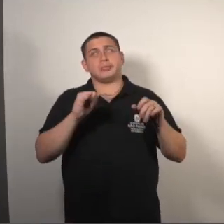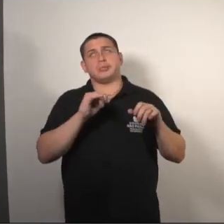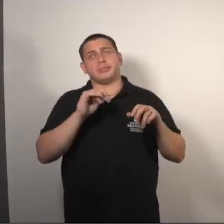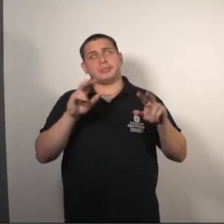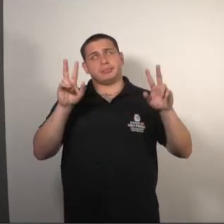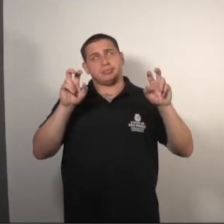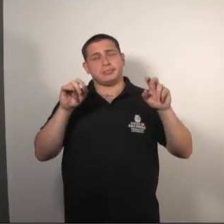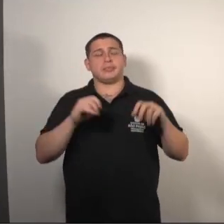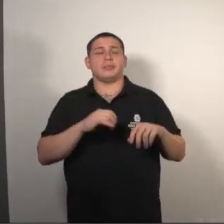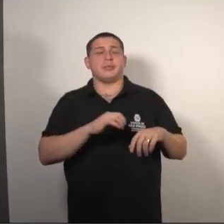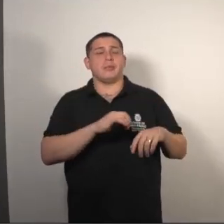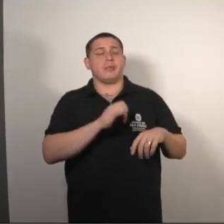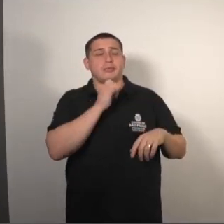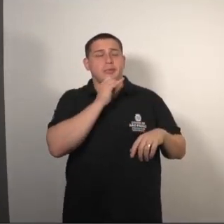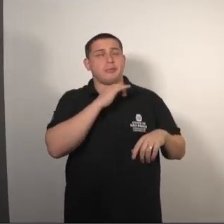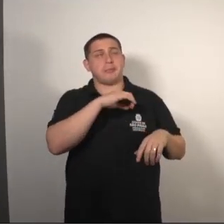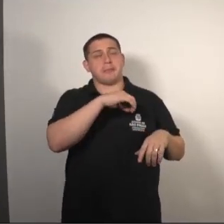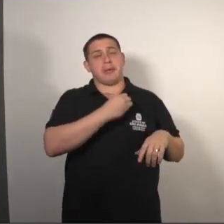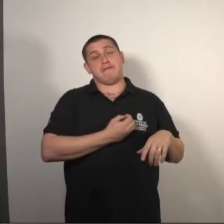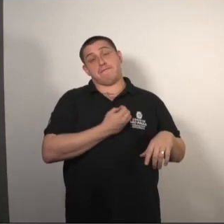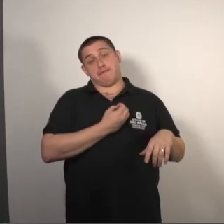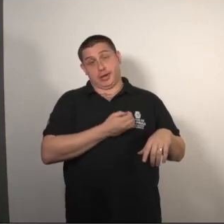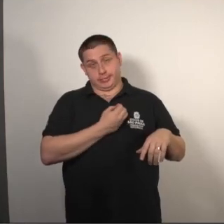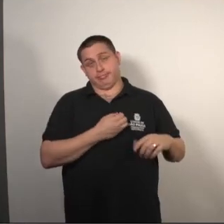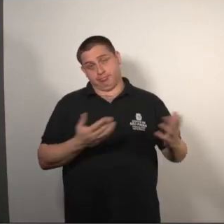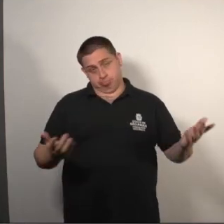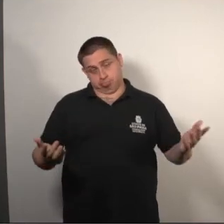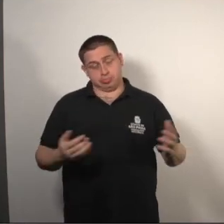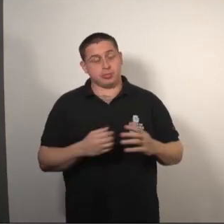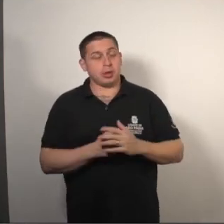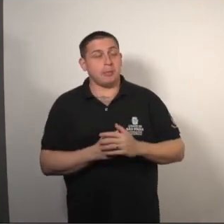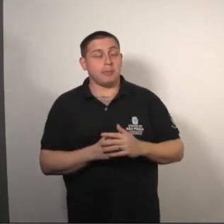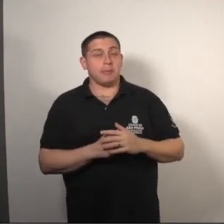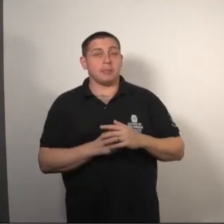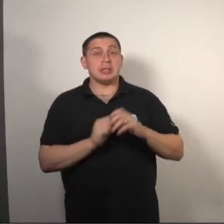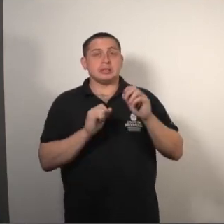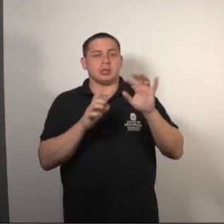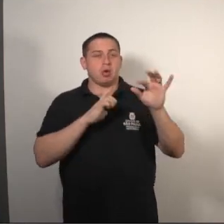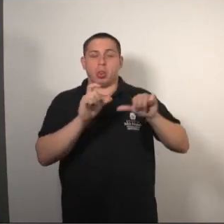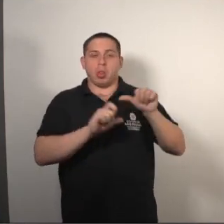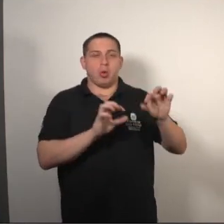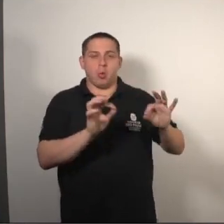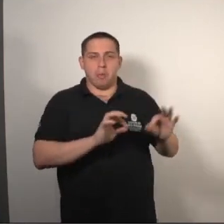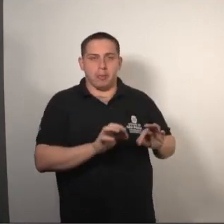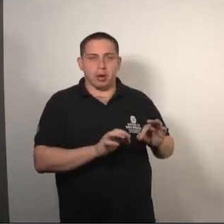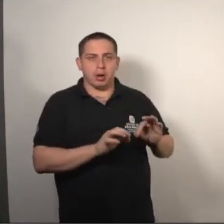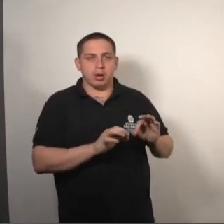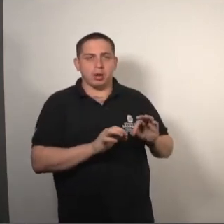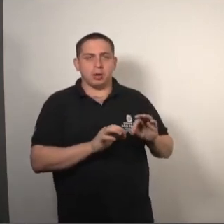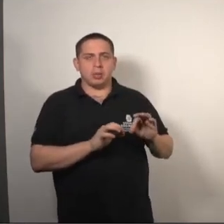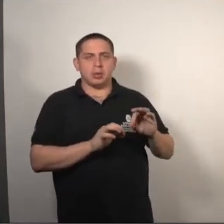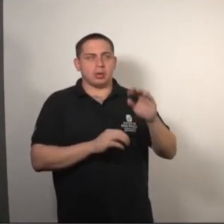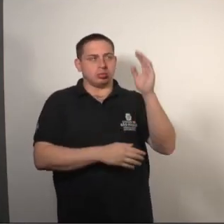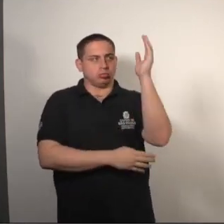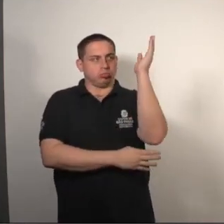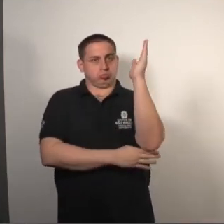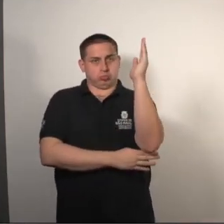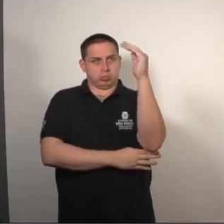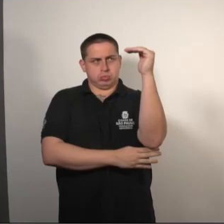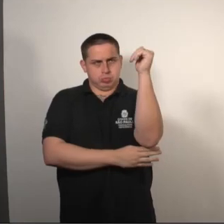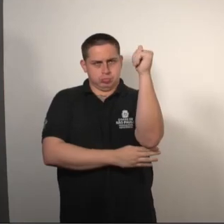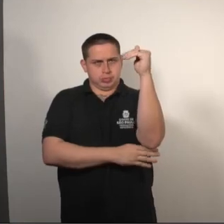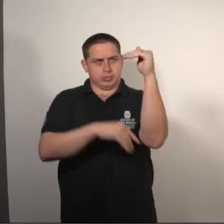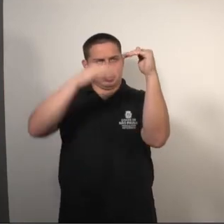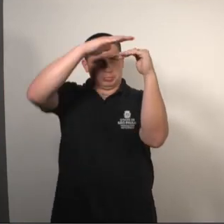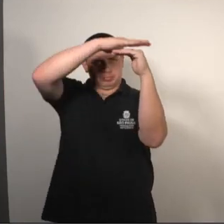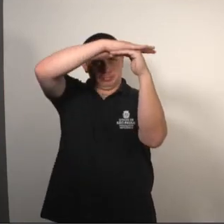falta de troca desses aparelhos de apoio começam a comprometer as estruturas. Isso é, o pilar e que é